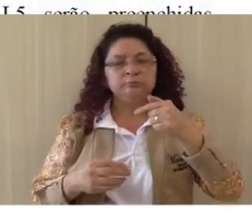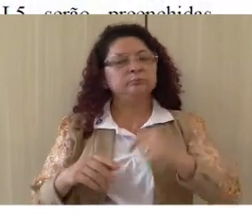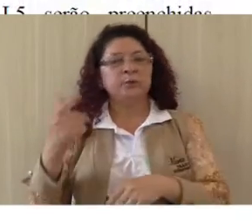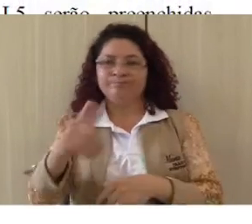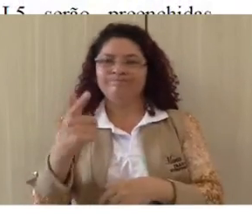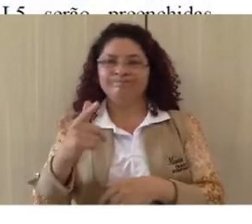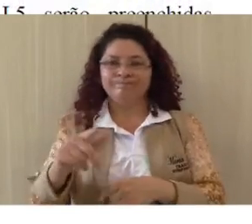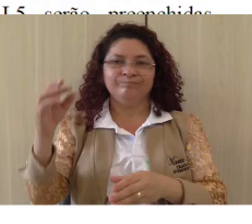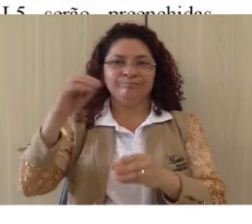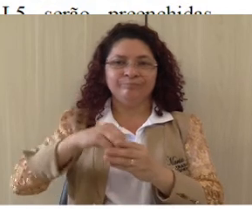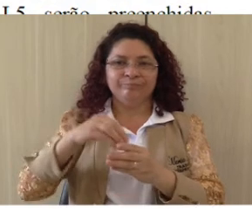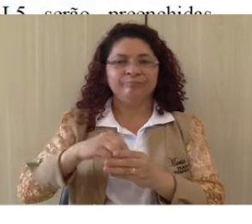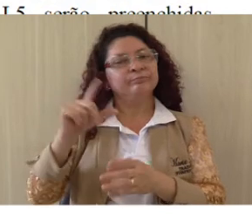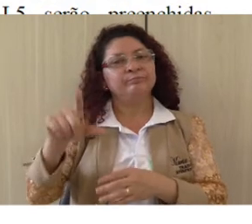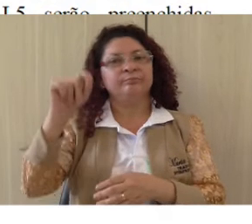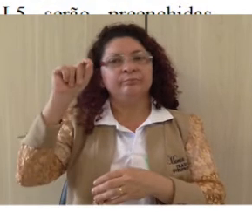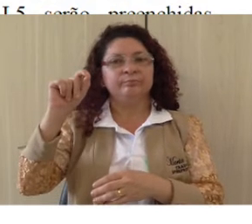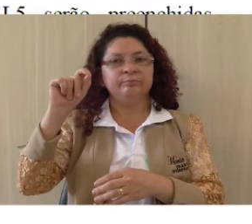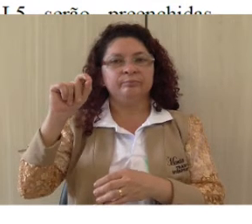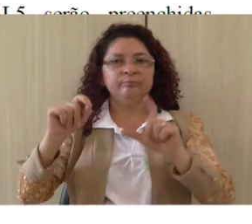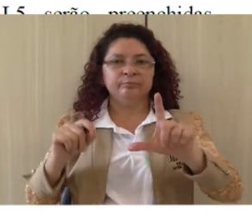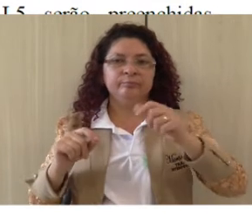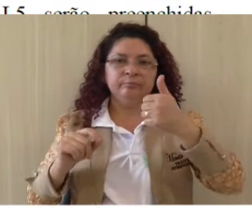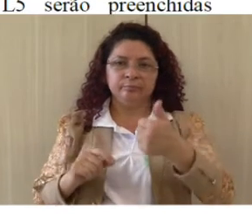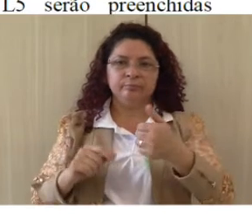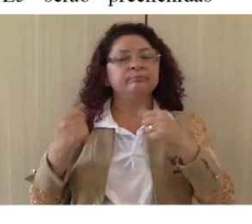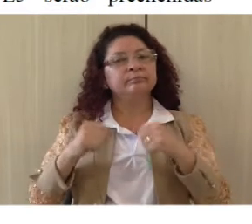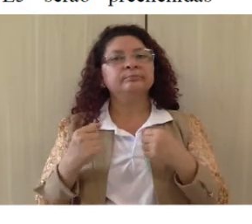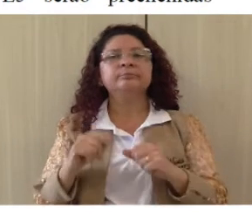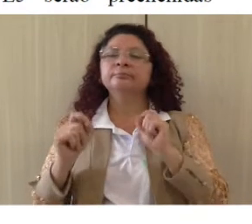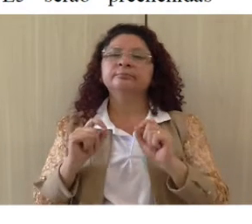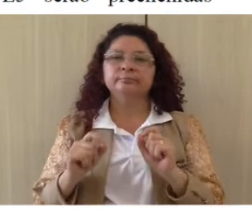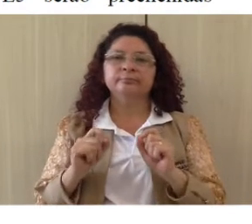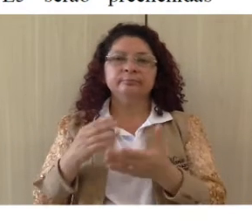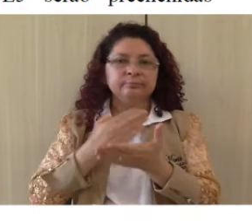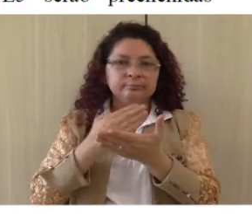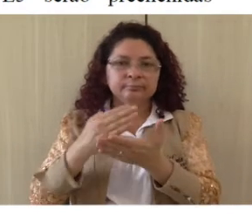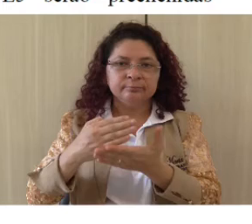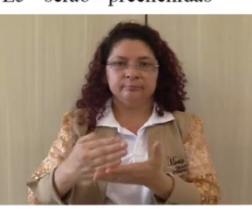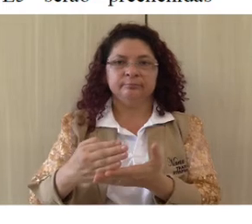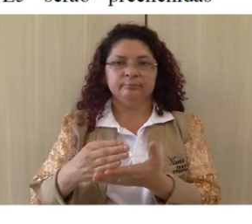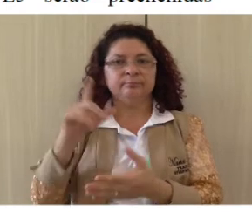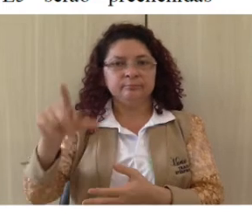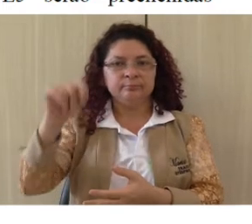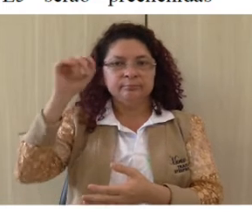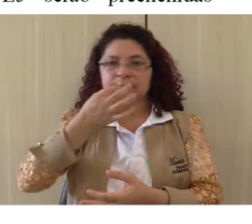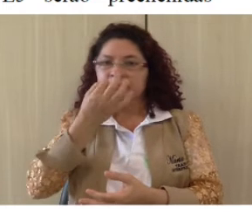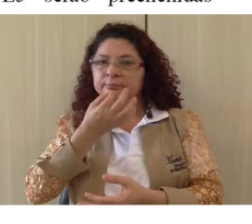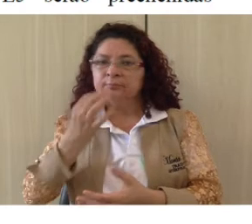não preenchidas por optantes da modalidade L1 serão preenchidas sequencialmente por candidatos optantes